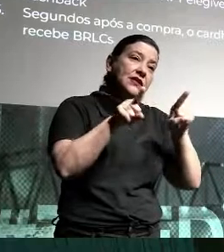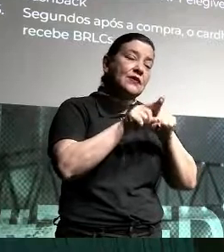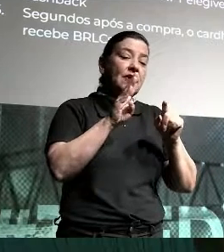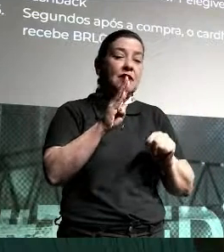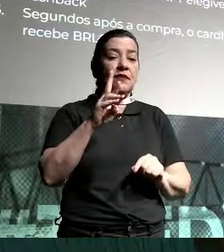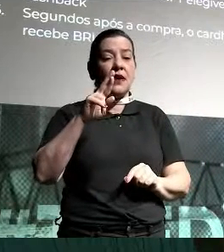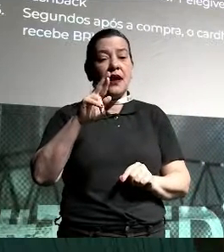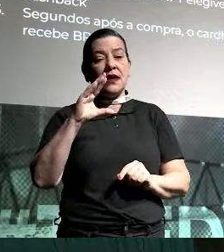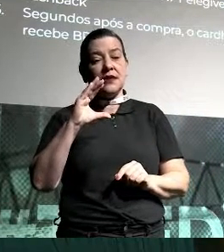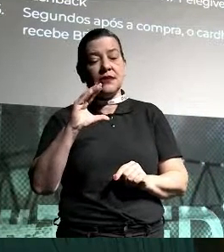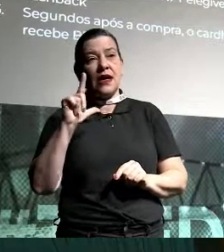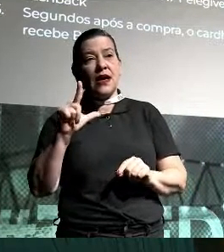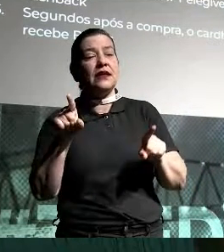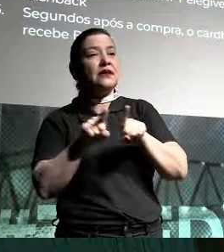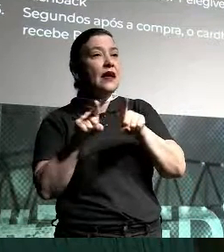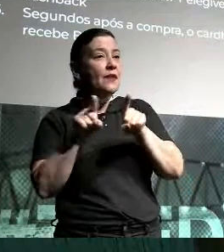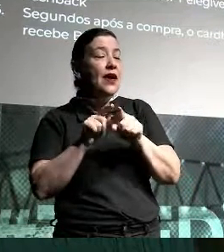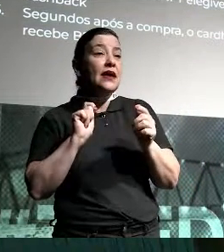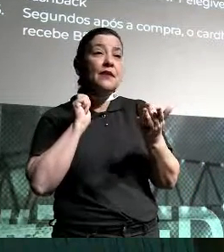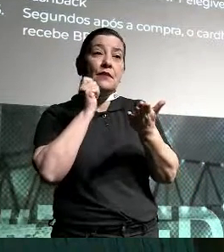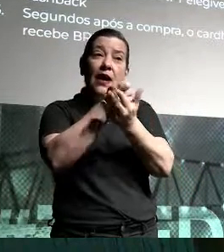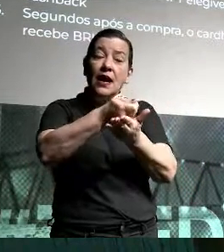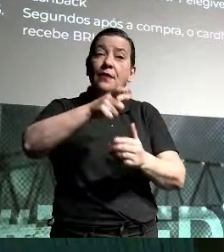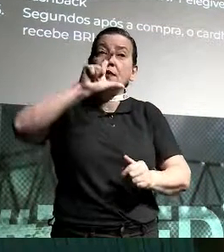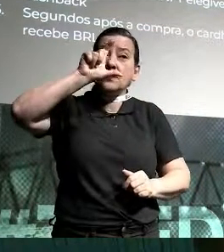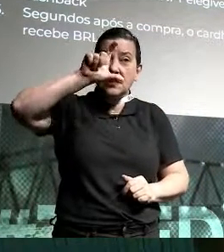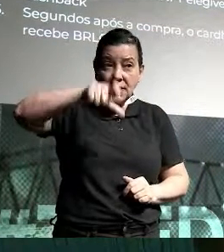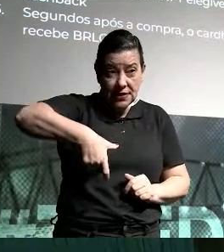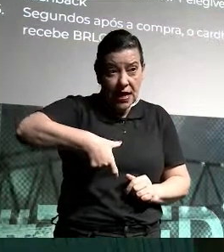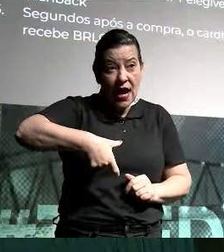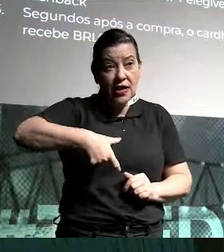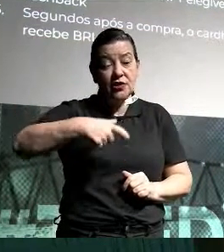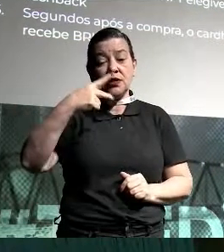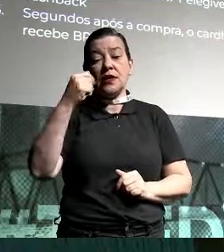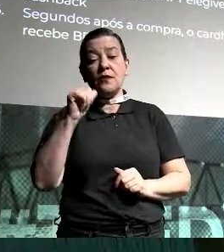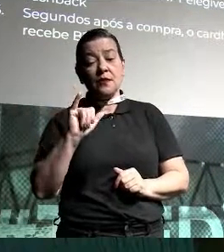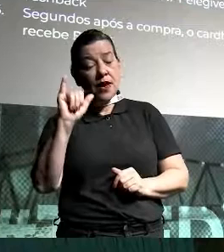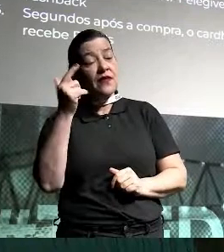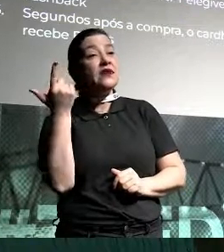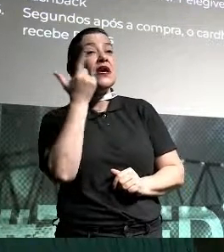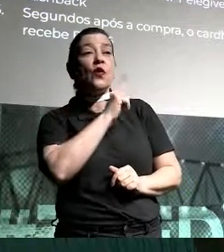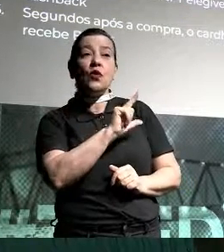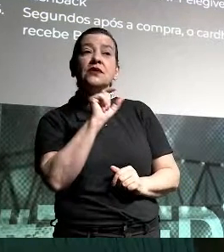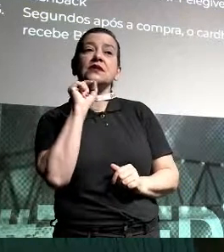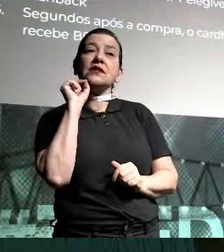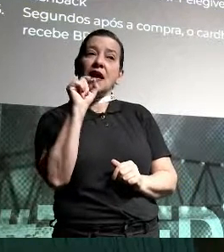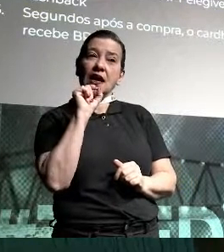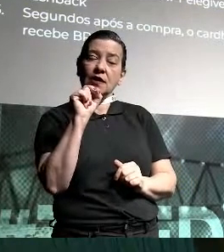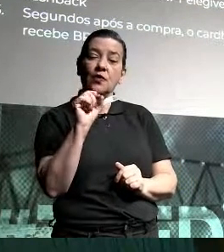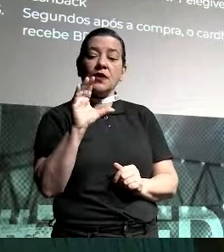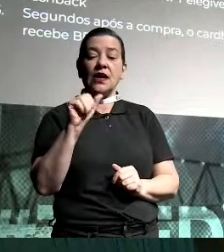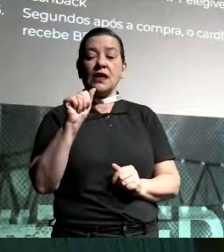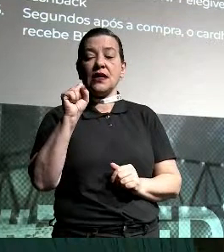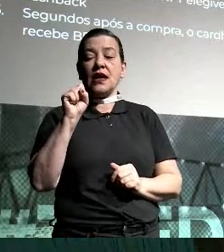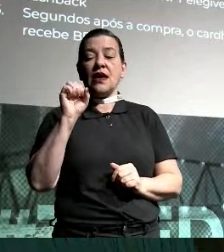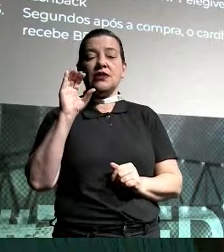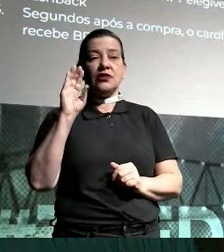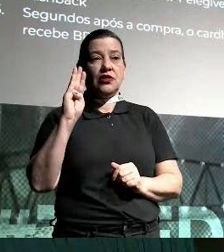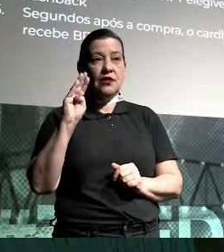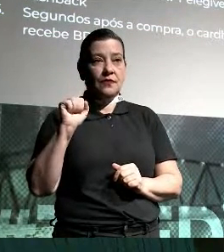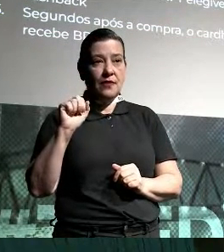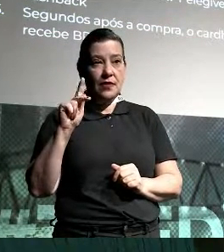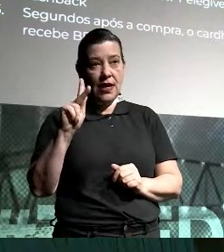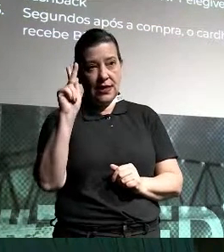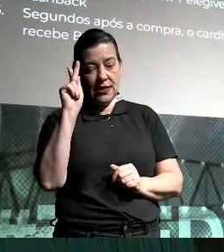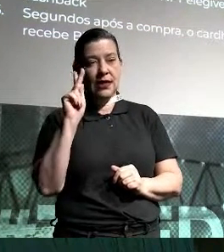como pagamento com cartão da InfinityPay, você recebe cashback, né? Quando a gente anunciou essa funcionalidade no NFT